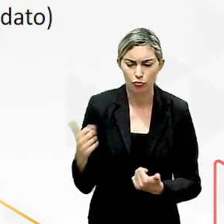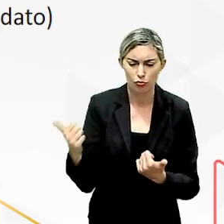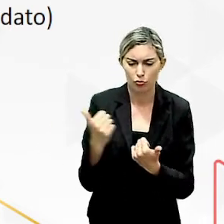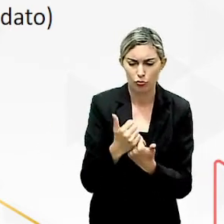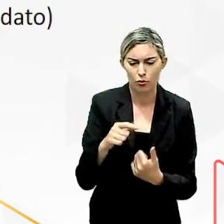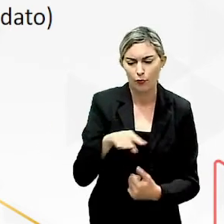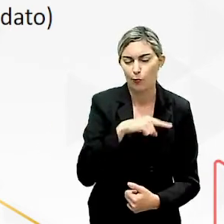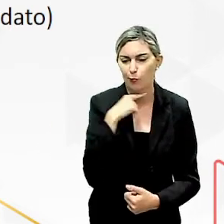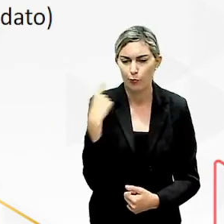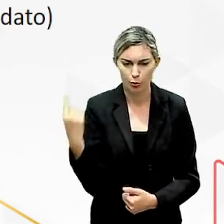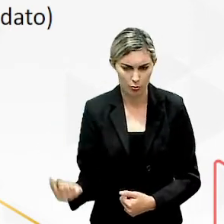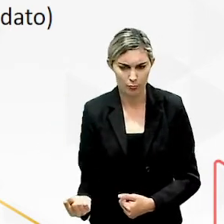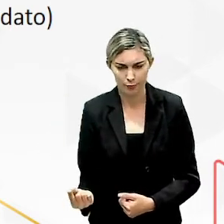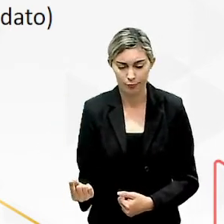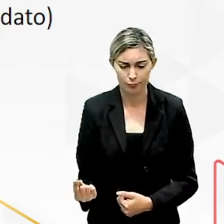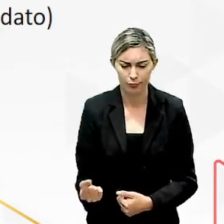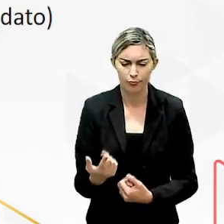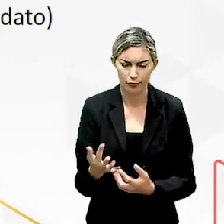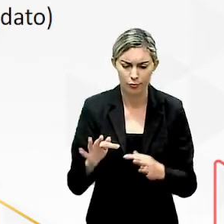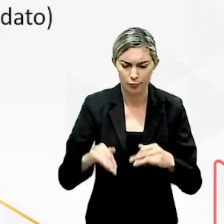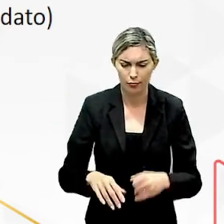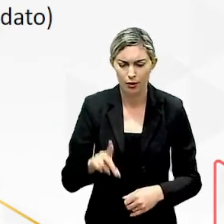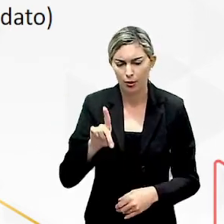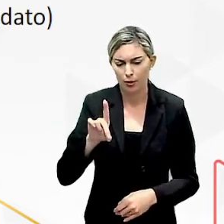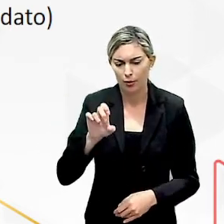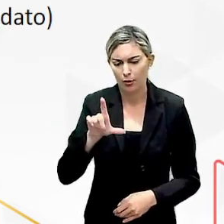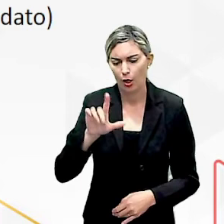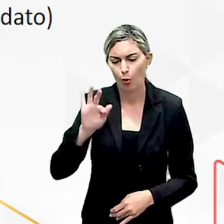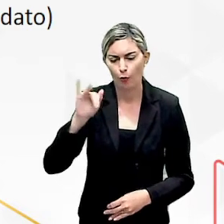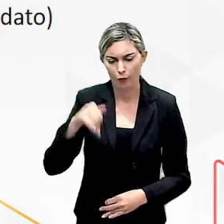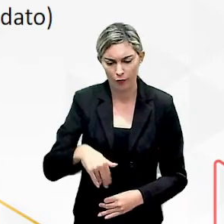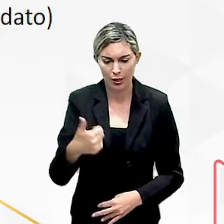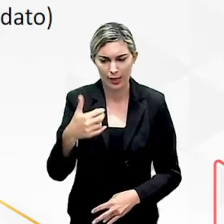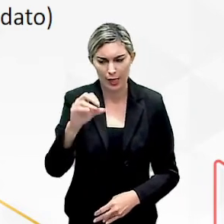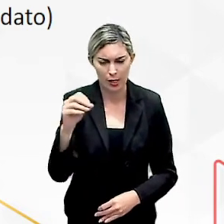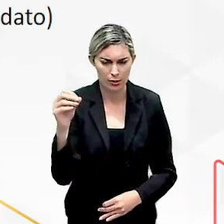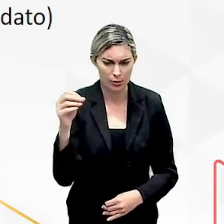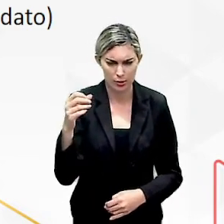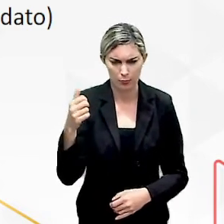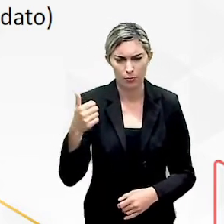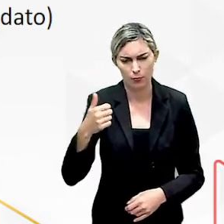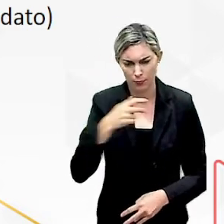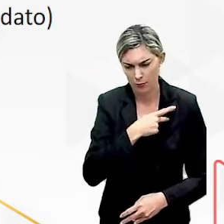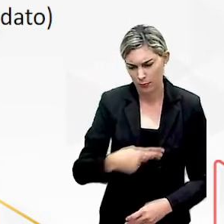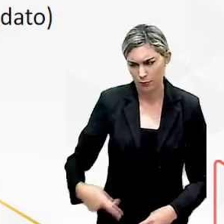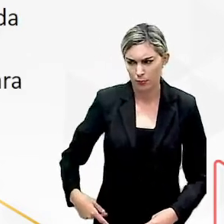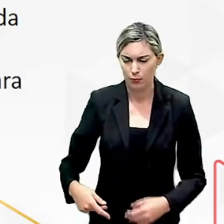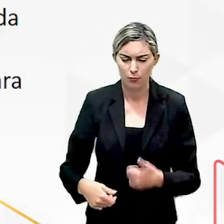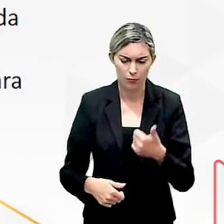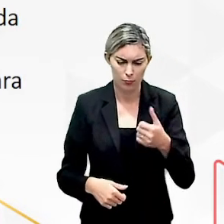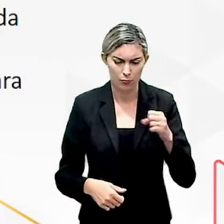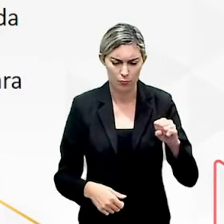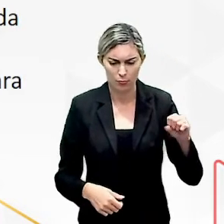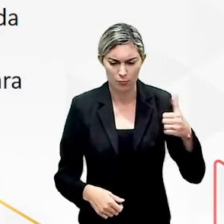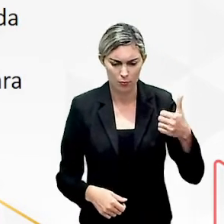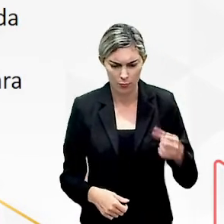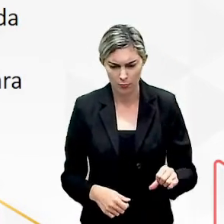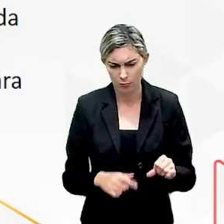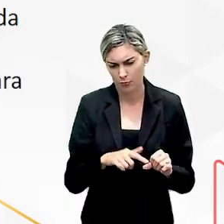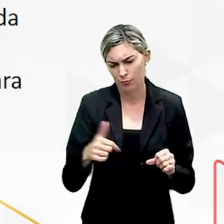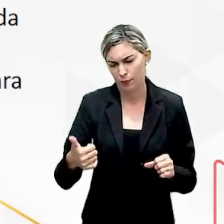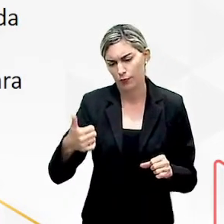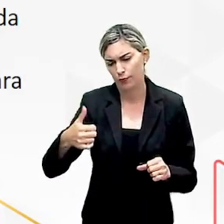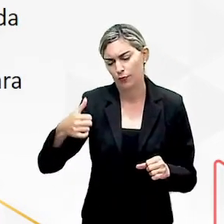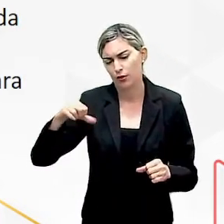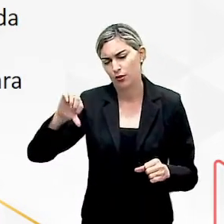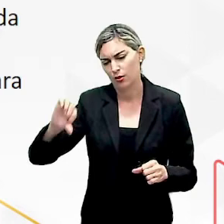veio a morrer. Delfim Moreira, como 10º presidente aqui, de 1818 a 1819, e assim a gente vai